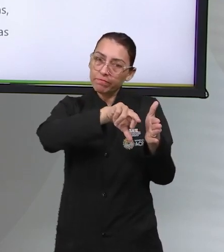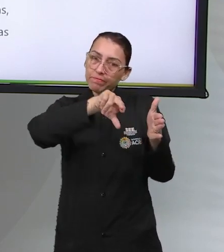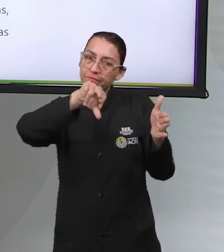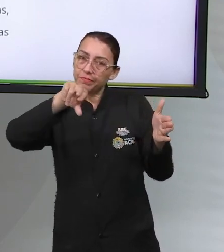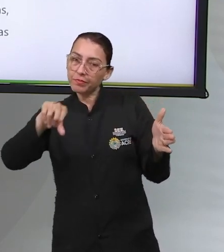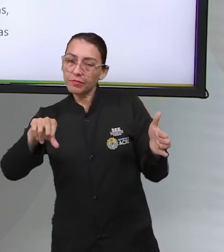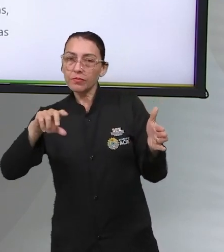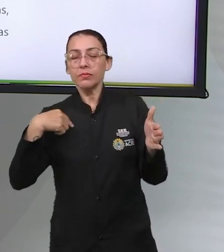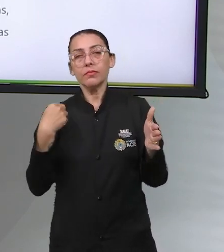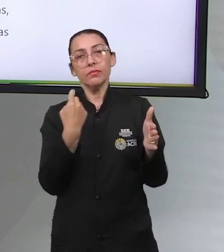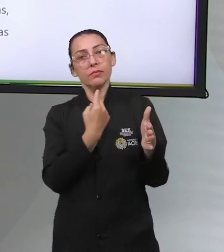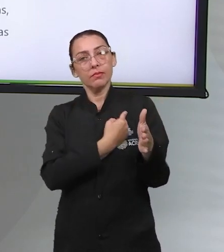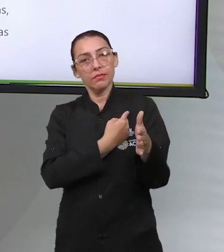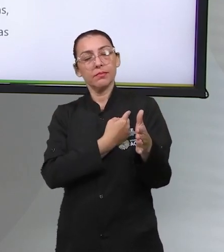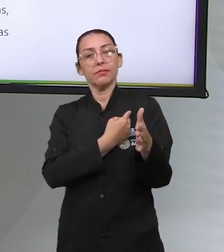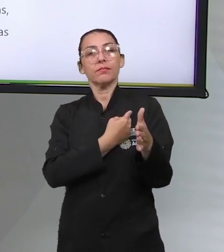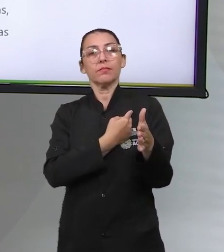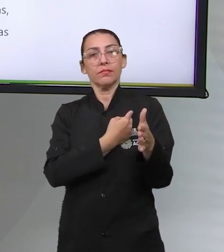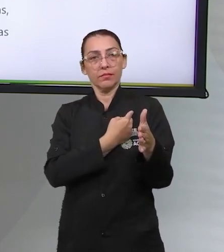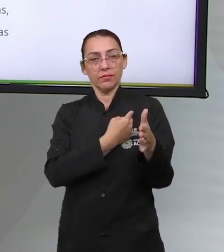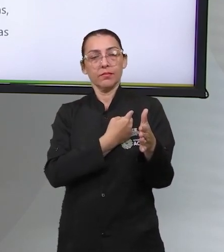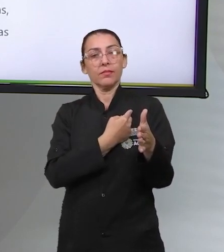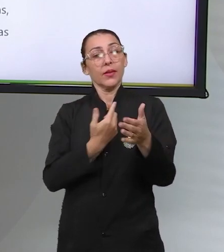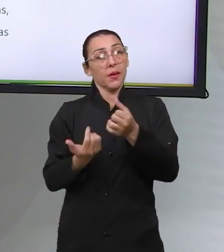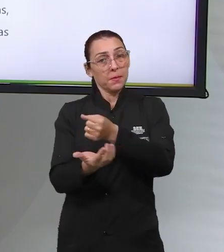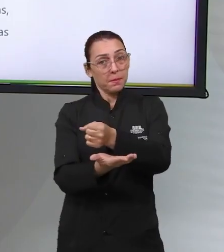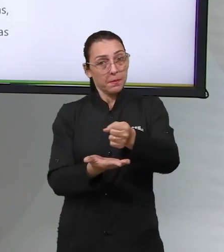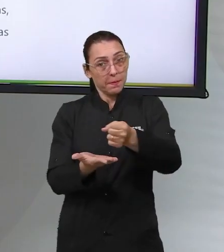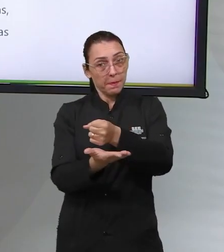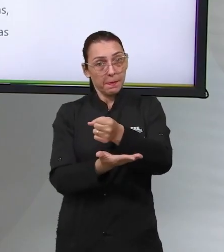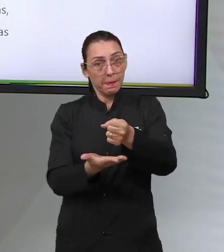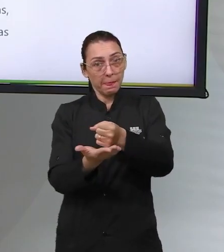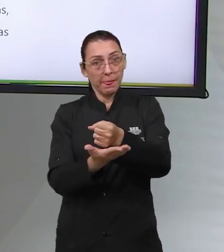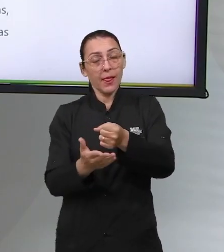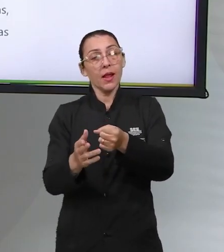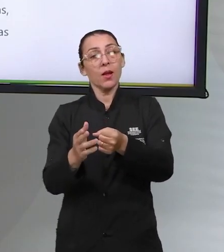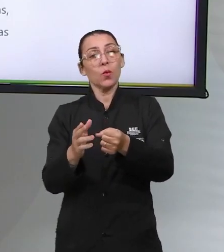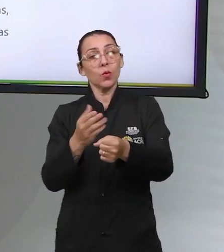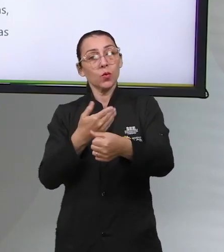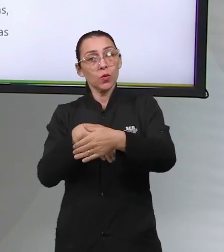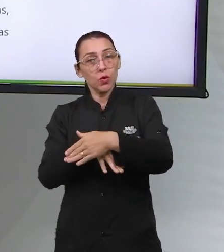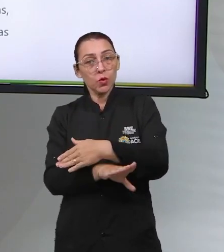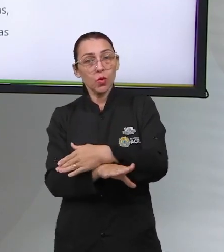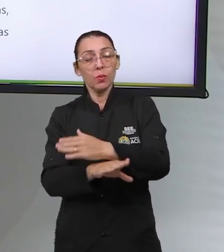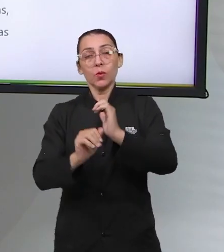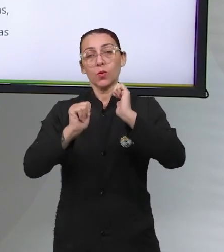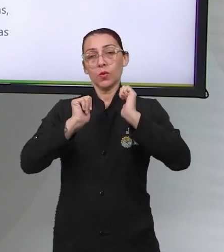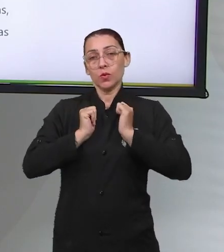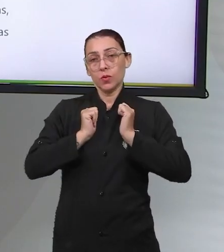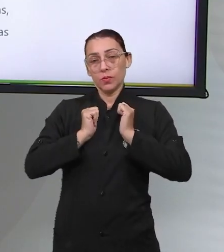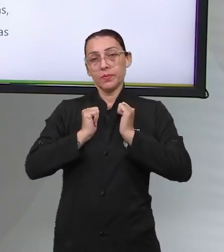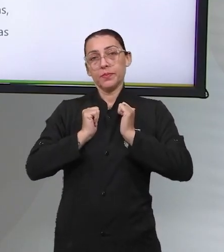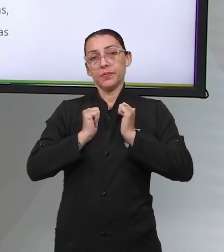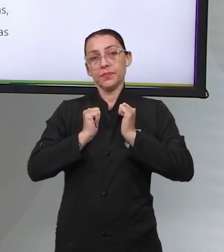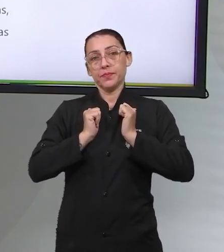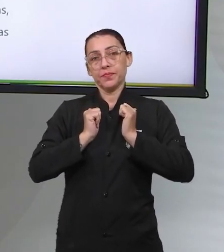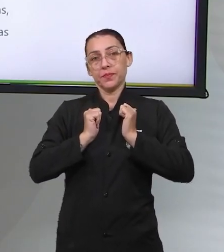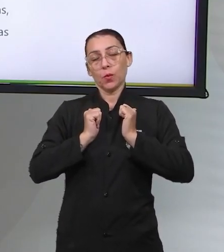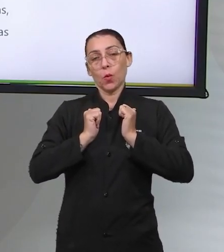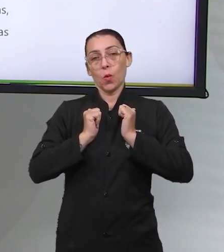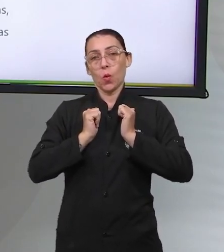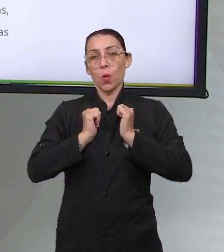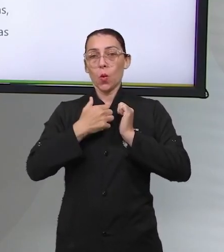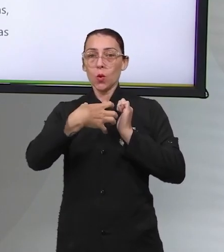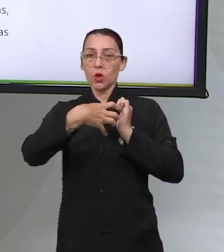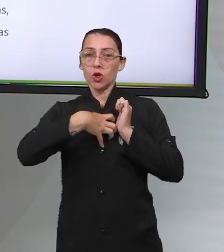variedade, que nós vamos desde a questões básicas, os hábitos, os comportamentos, a forma